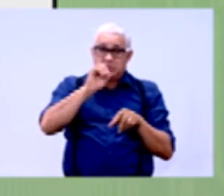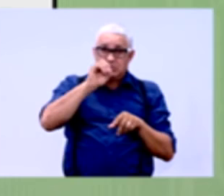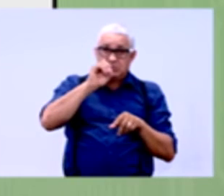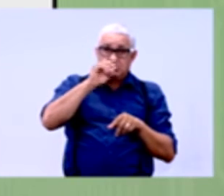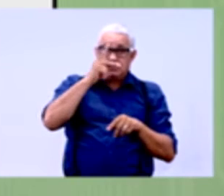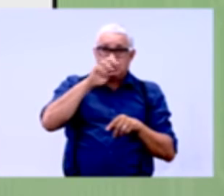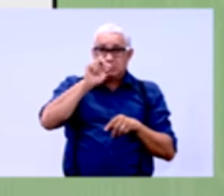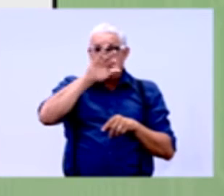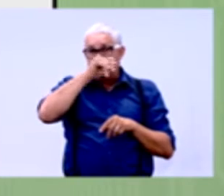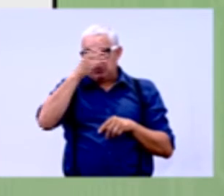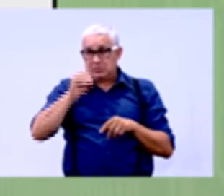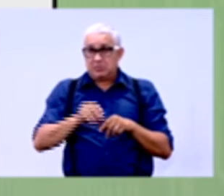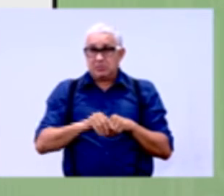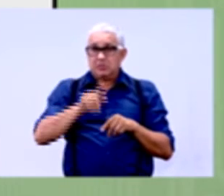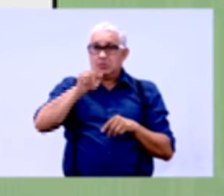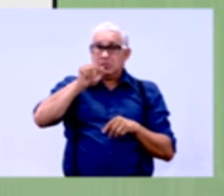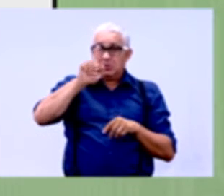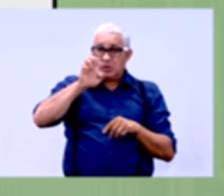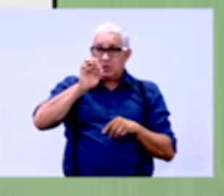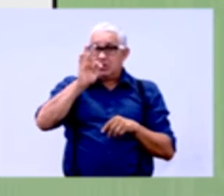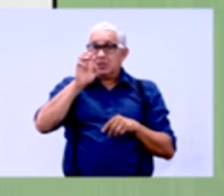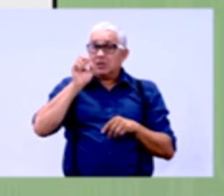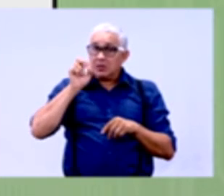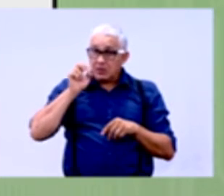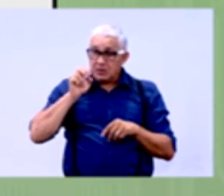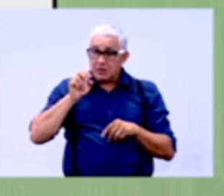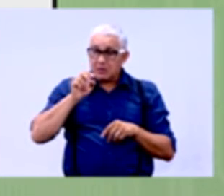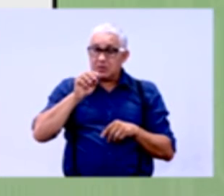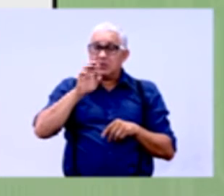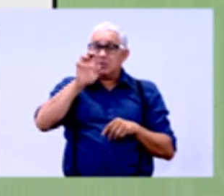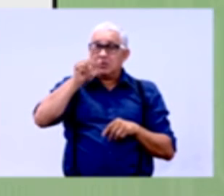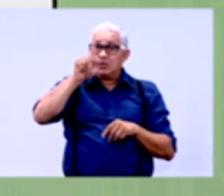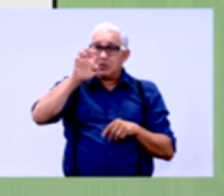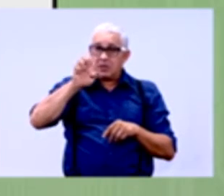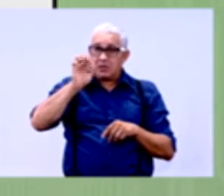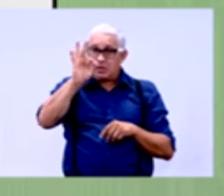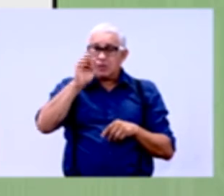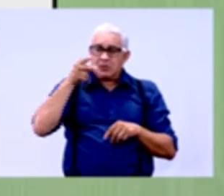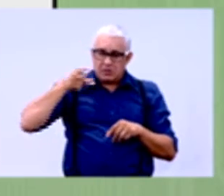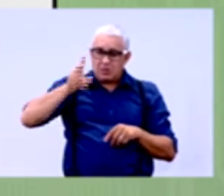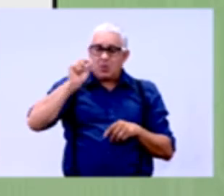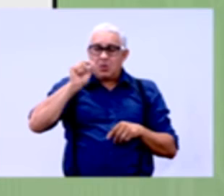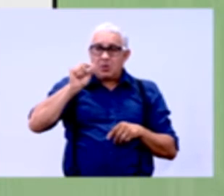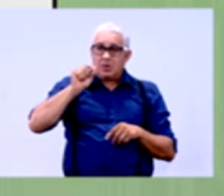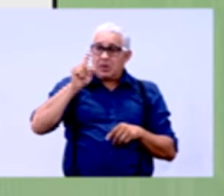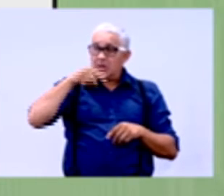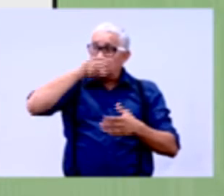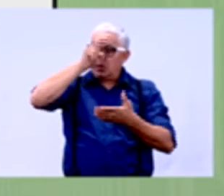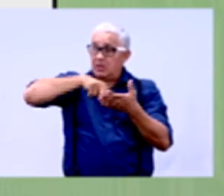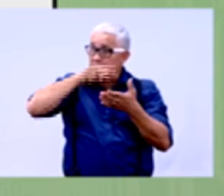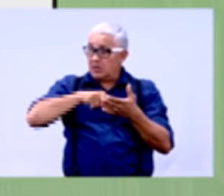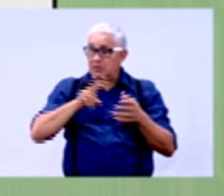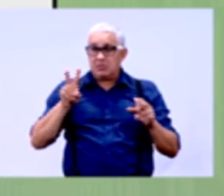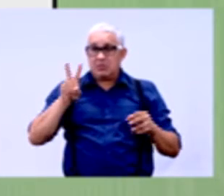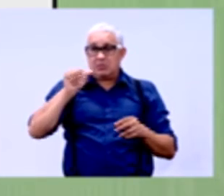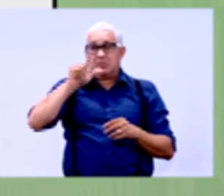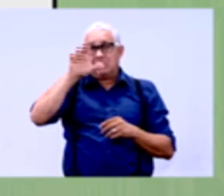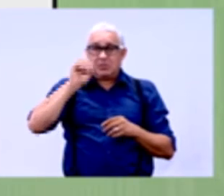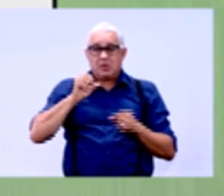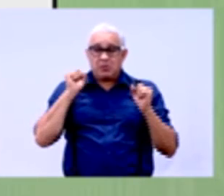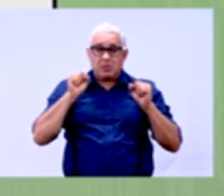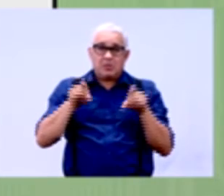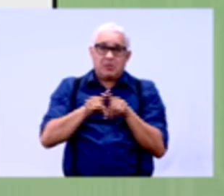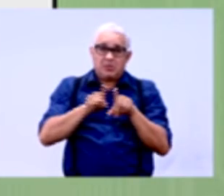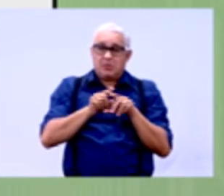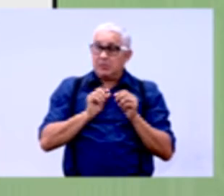aqui com o GET. GET sempre representa uma consulta, uma leitura, né? Não está mudando o valor. E aí nós poderíamos ter, então,